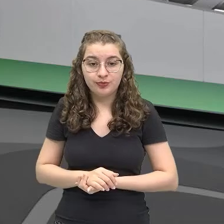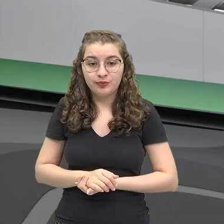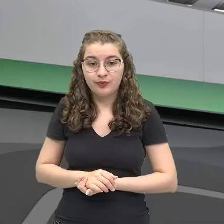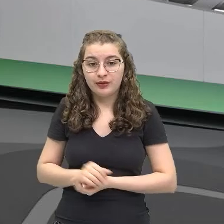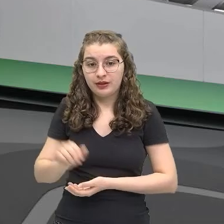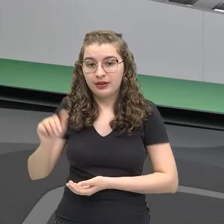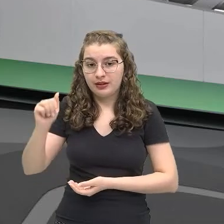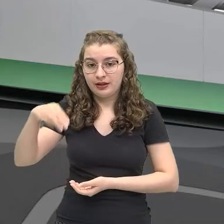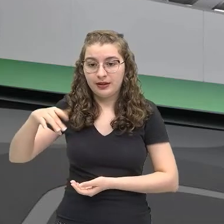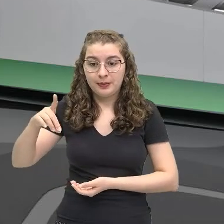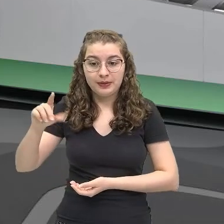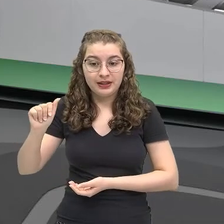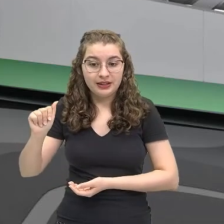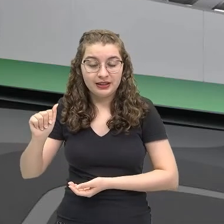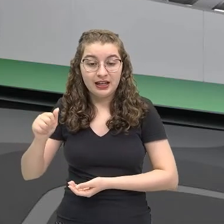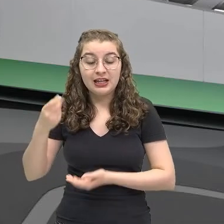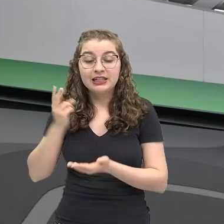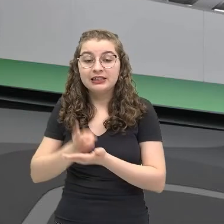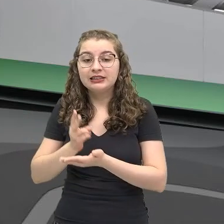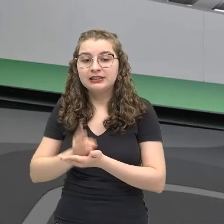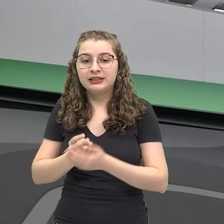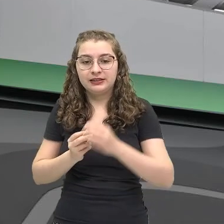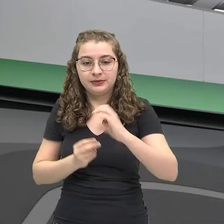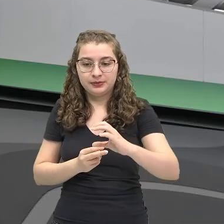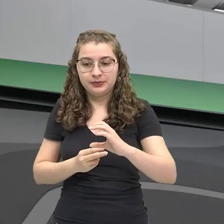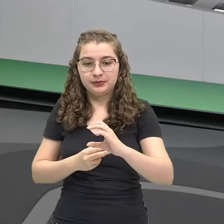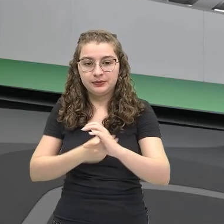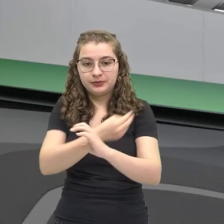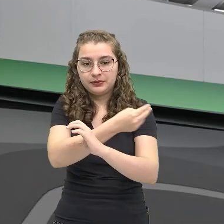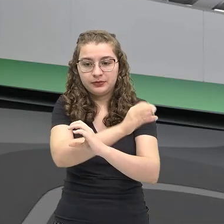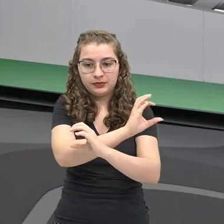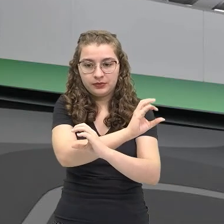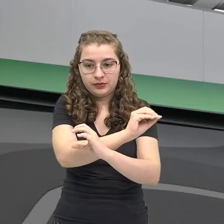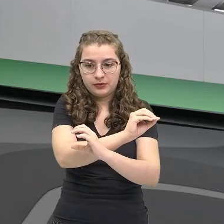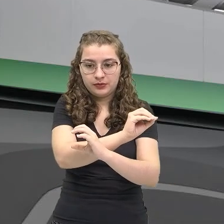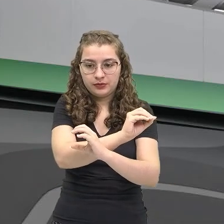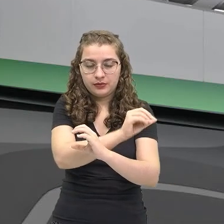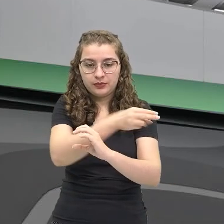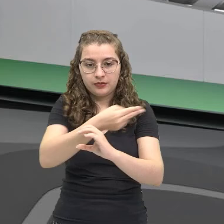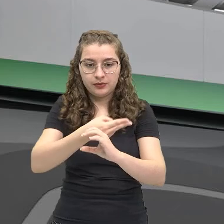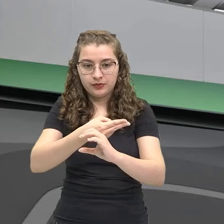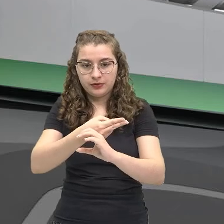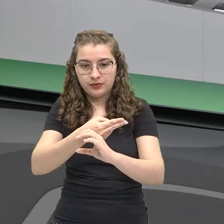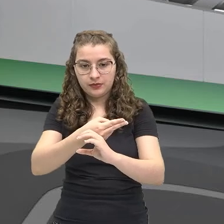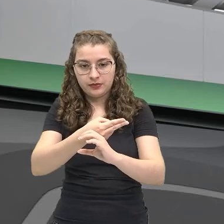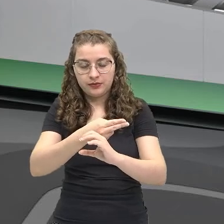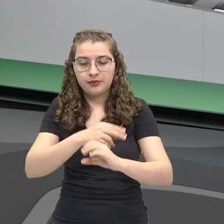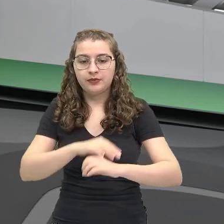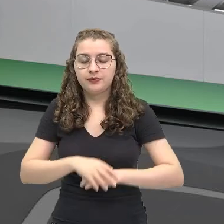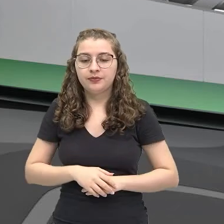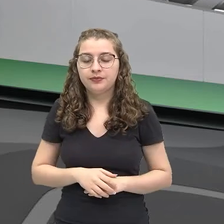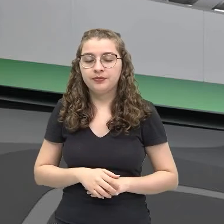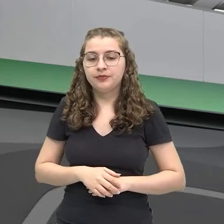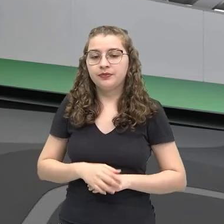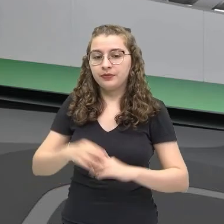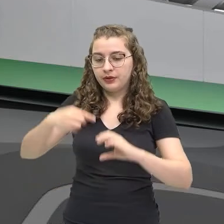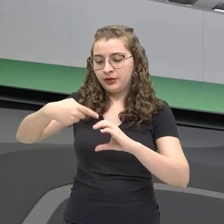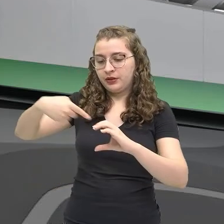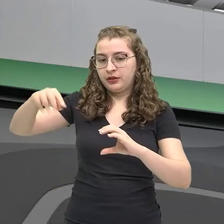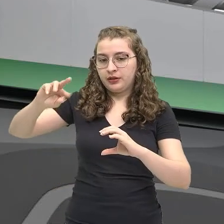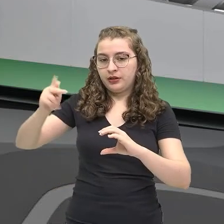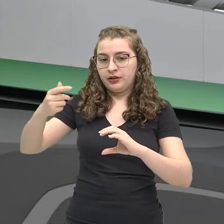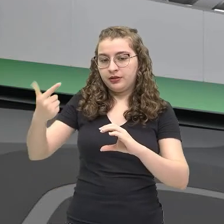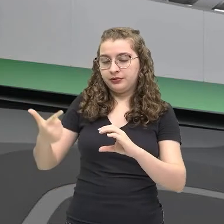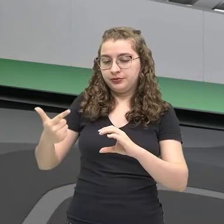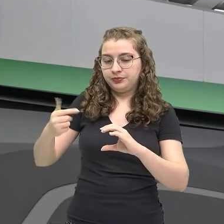amida sempre tem a carbonila, carbono, dupla ligação e o oxigênio. E o NH2, pode